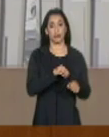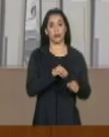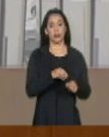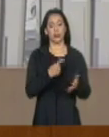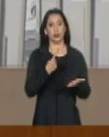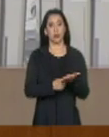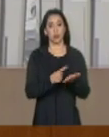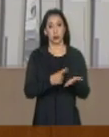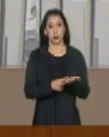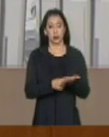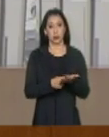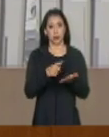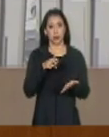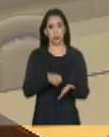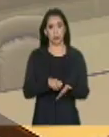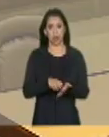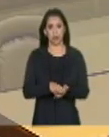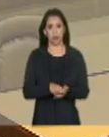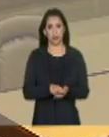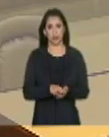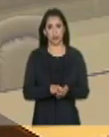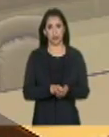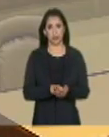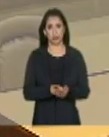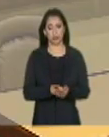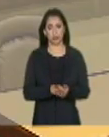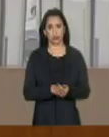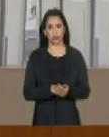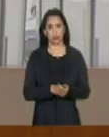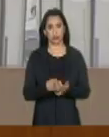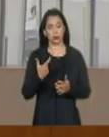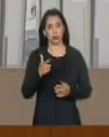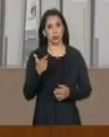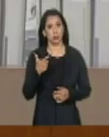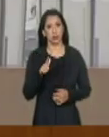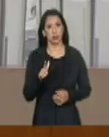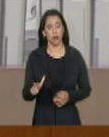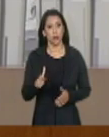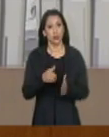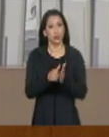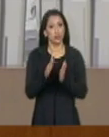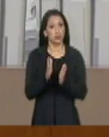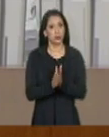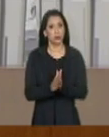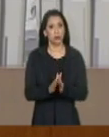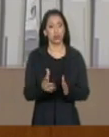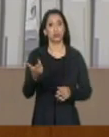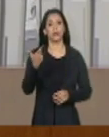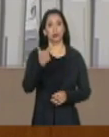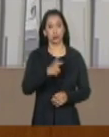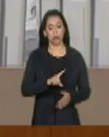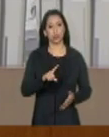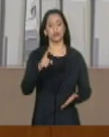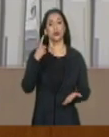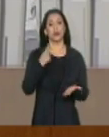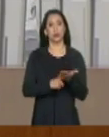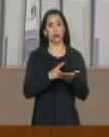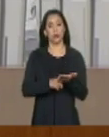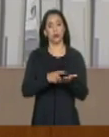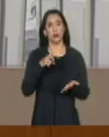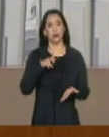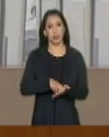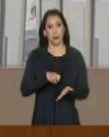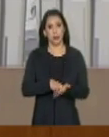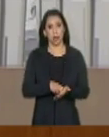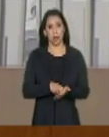ou está cumprindo pena. Portanto, só para... Nenhum se evadiu. Nenhum deixou de cumprir sua pena ou de estar cumprindo, porque